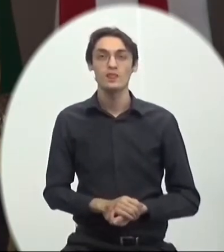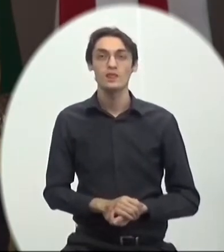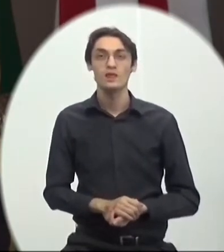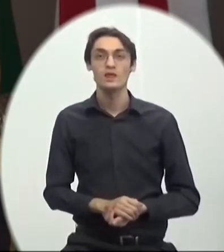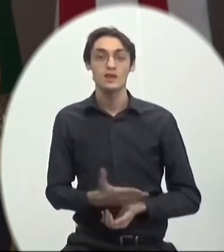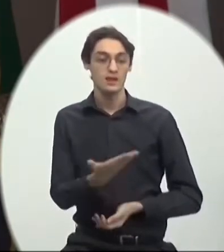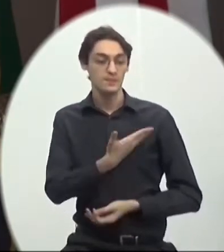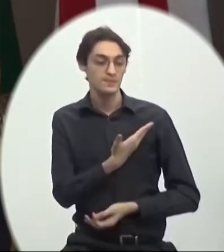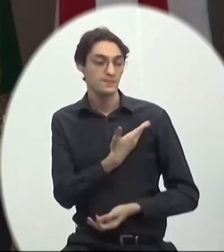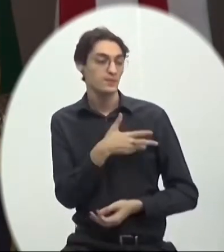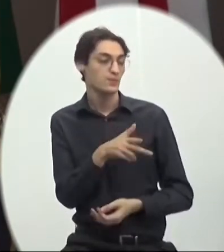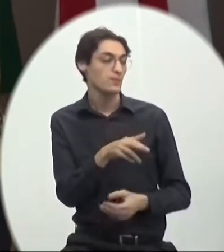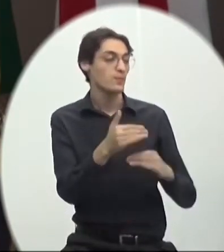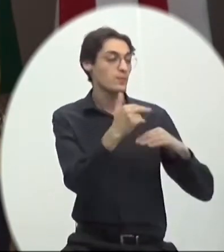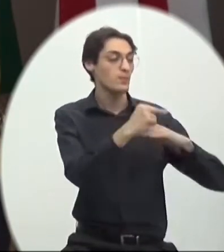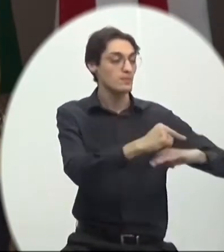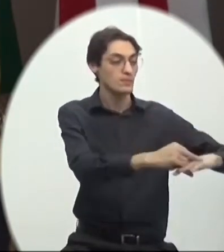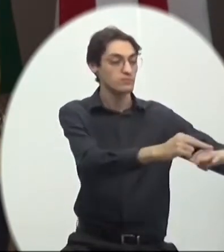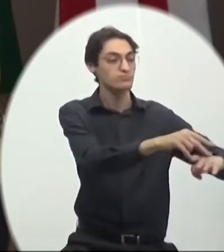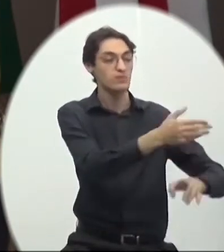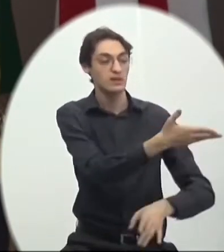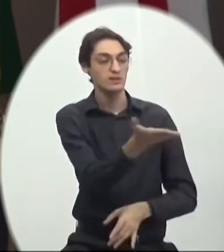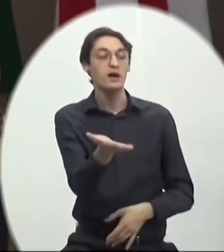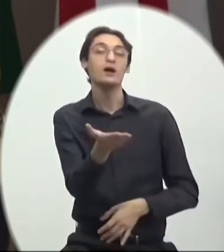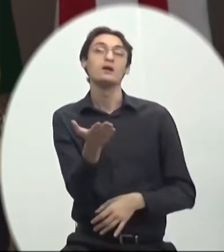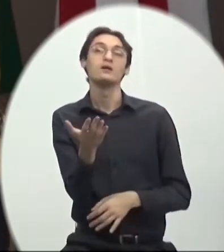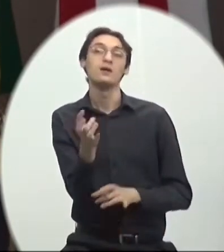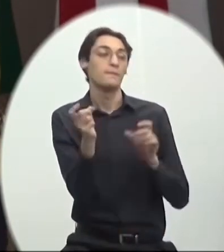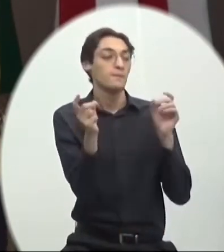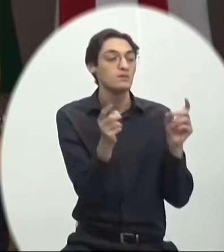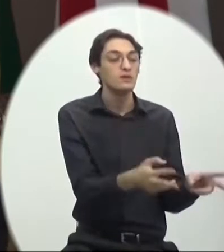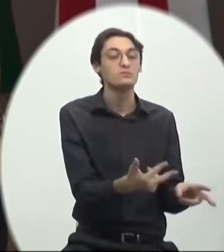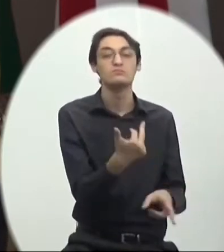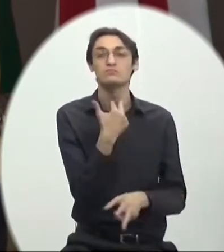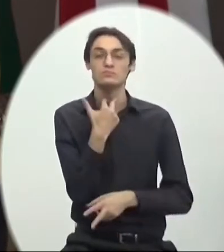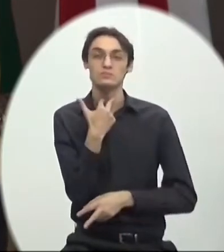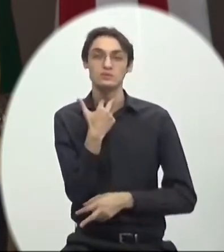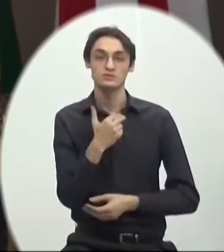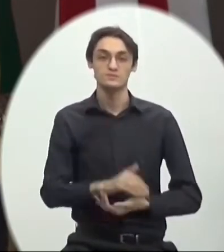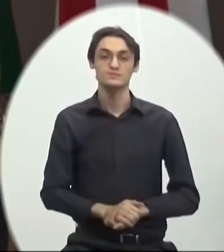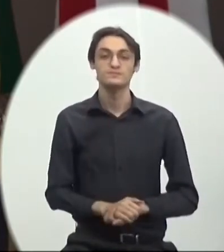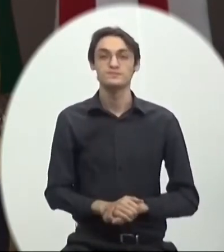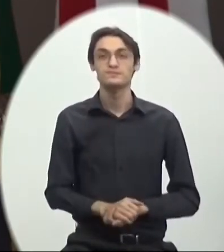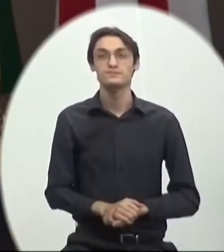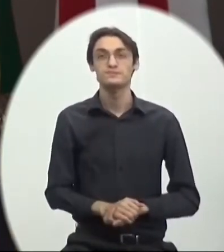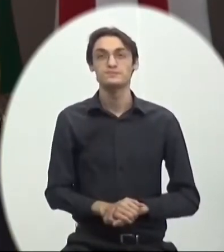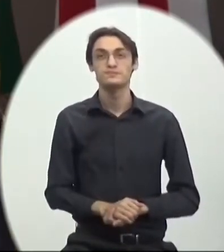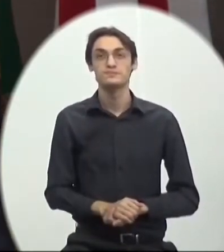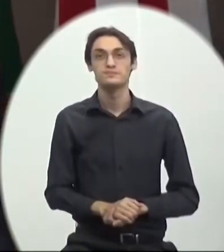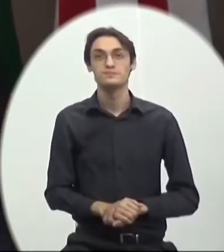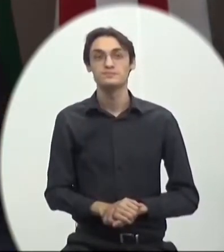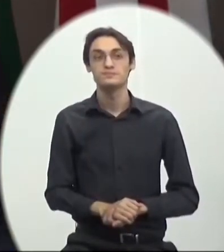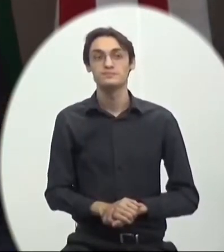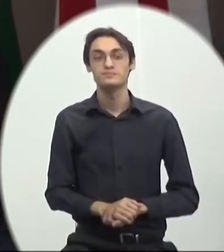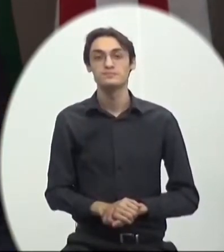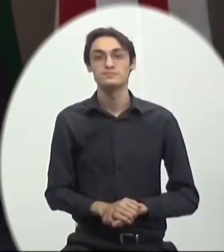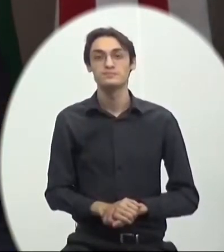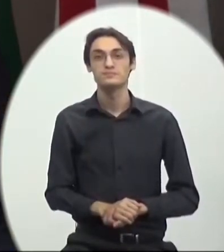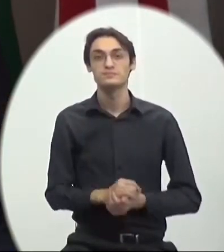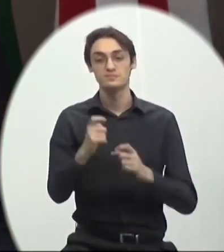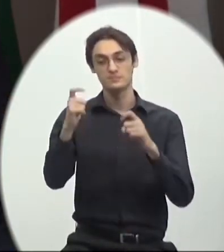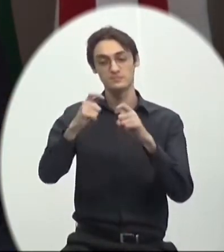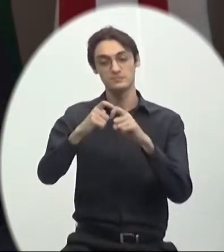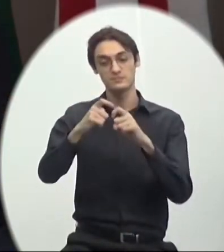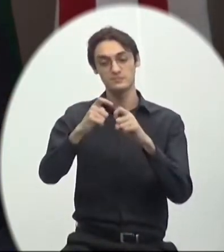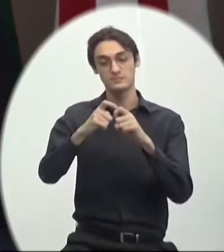irmãos, morrendo sem atendimento, porque há um regulador, há um médico regulador. A partir do momento que o médico encaminha